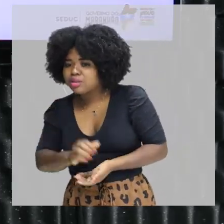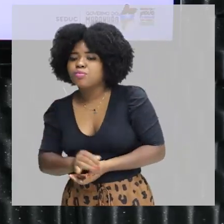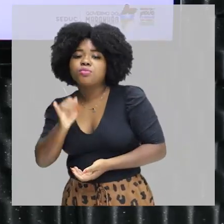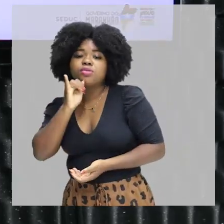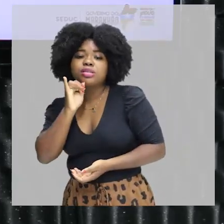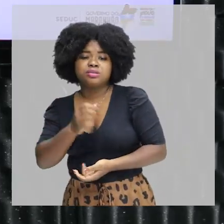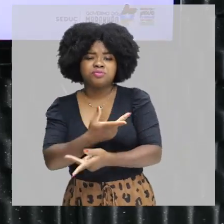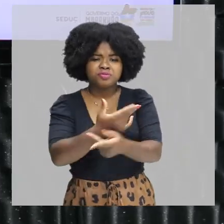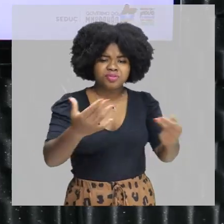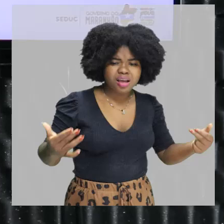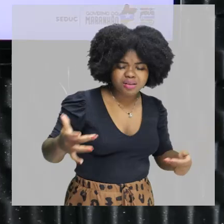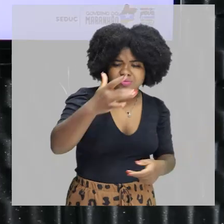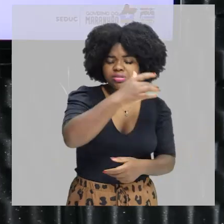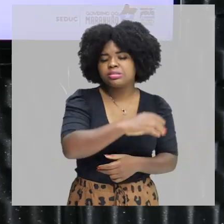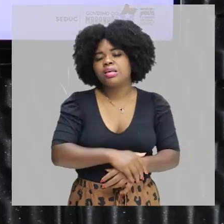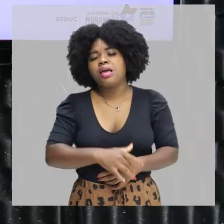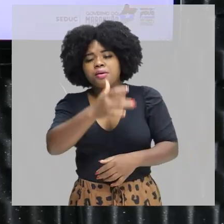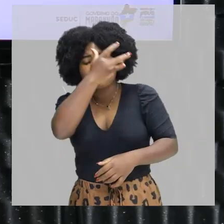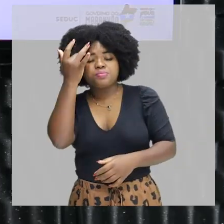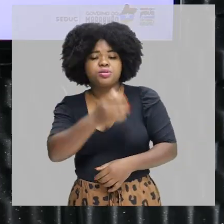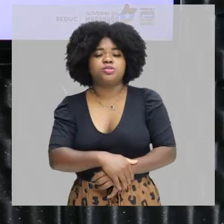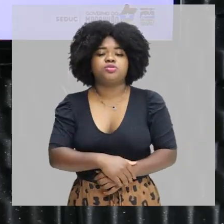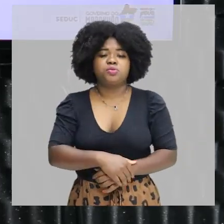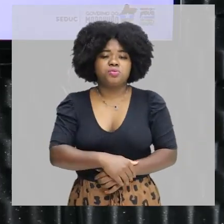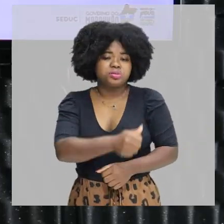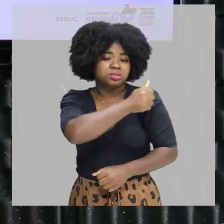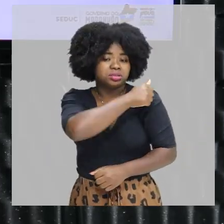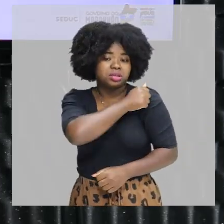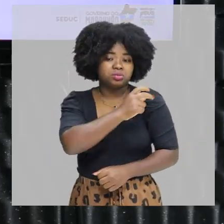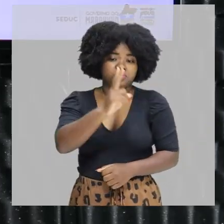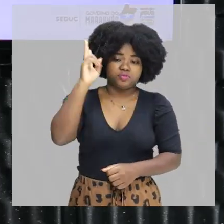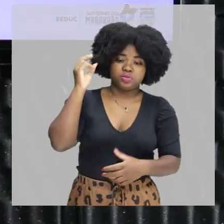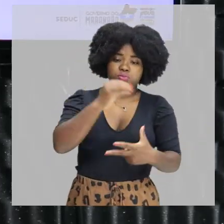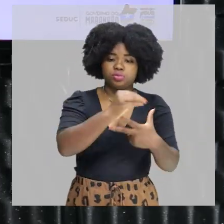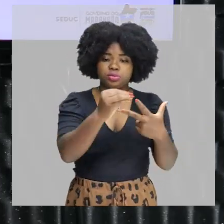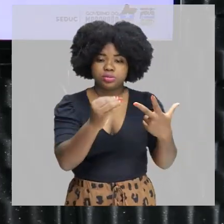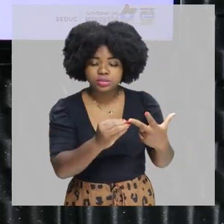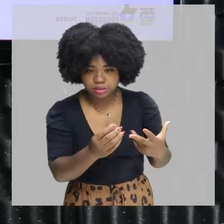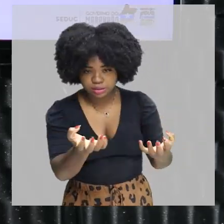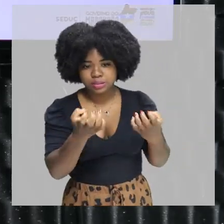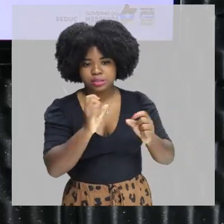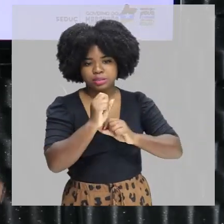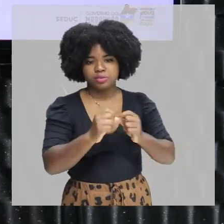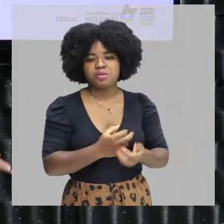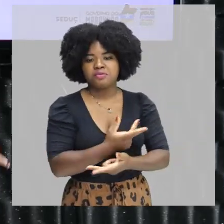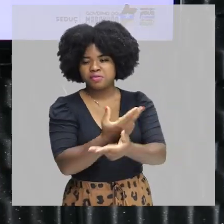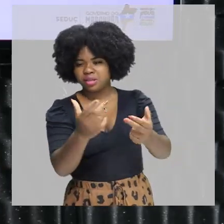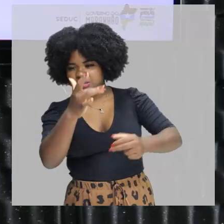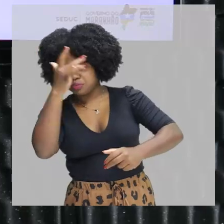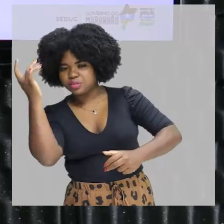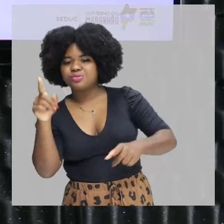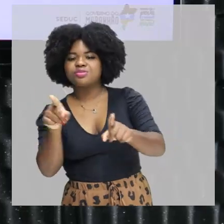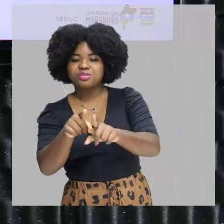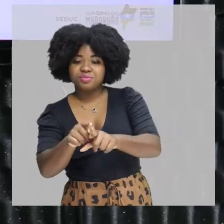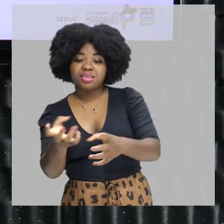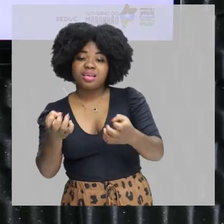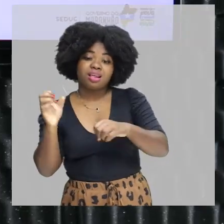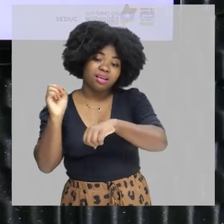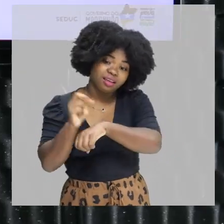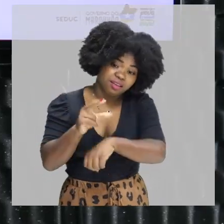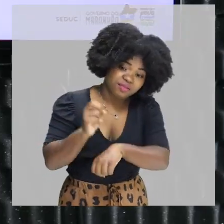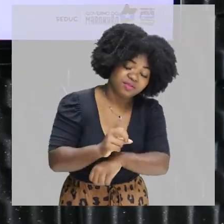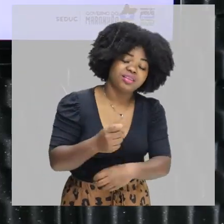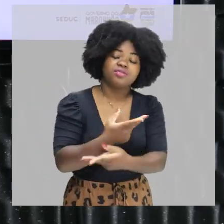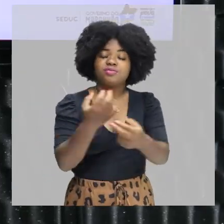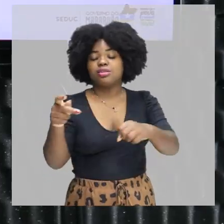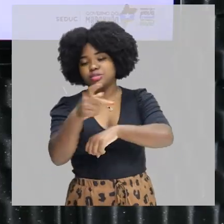fazer um vestibular, Enem, né, na forma do Enem, concorrendo com candidatos de todos os cantos do país. Isso faz com